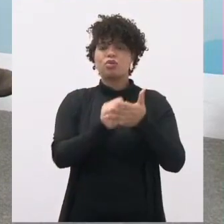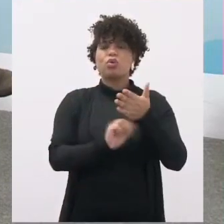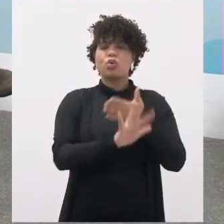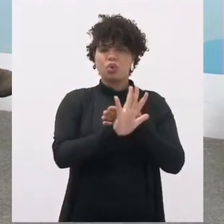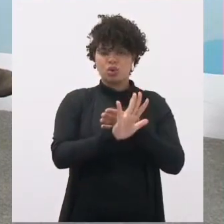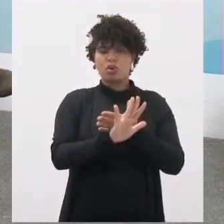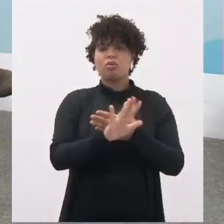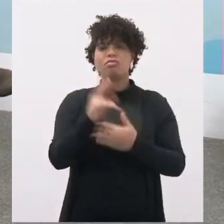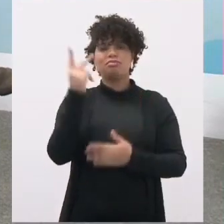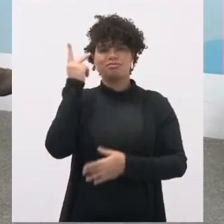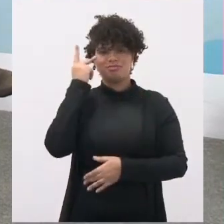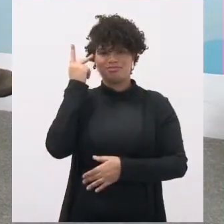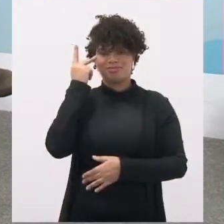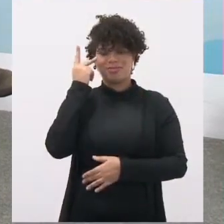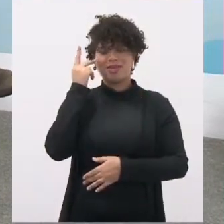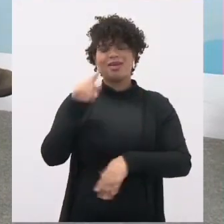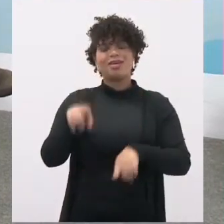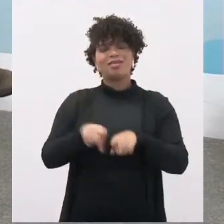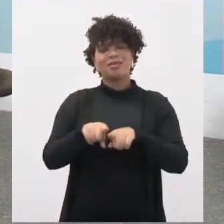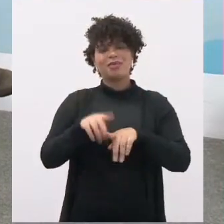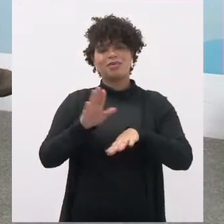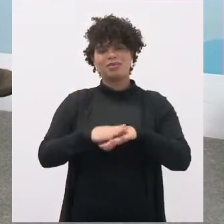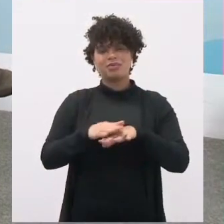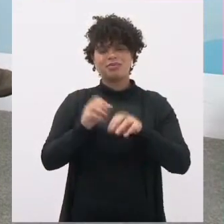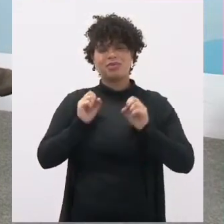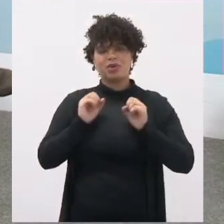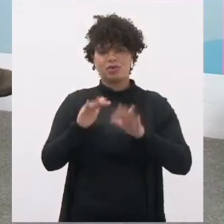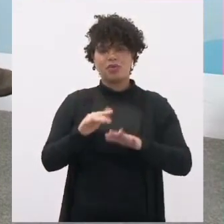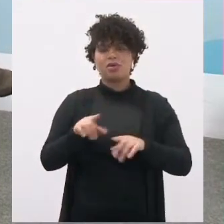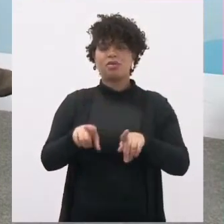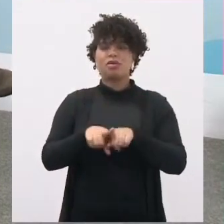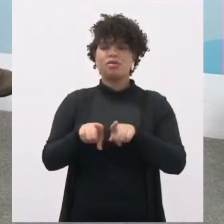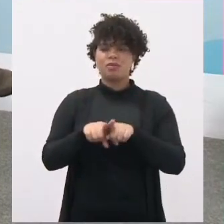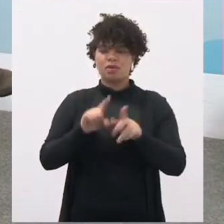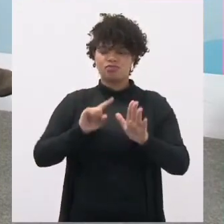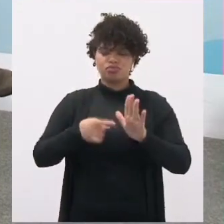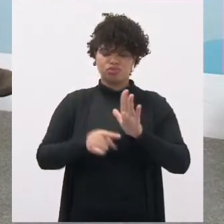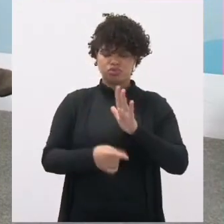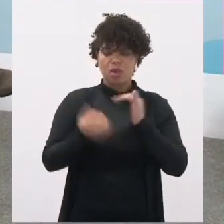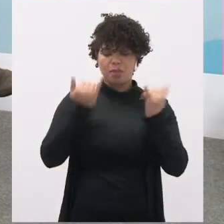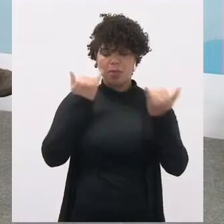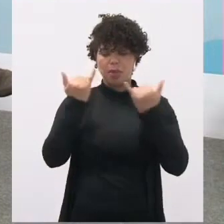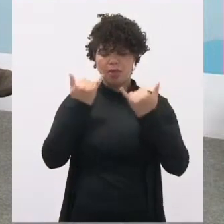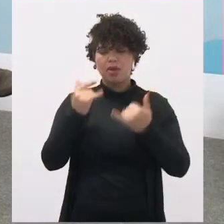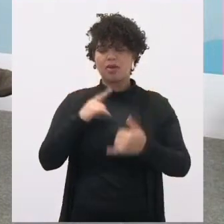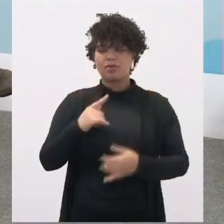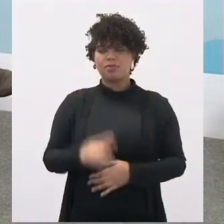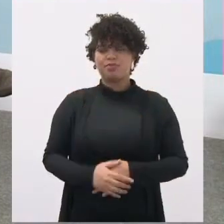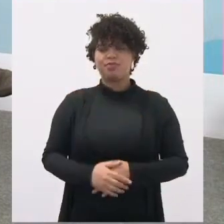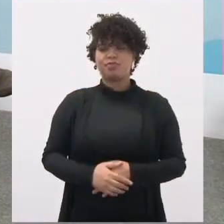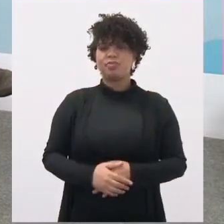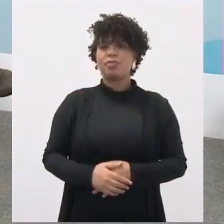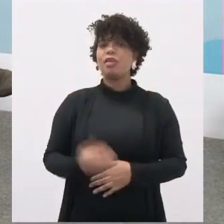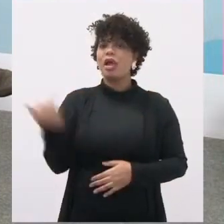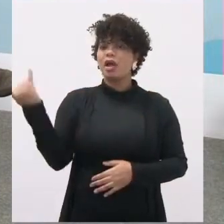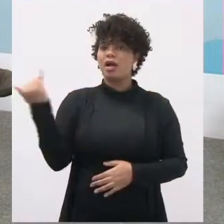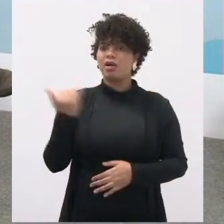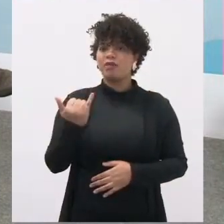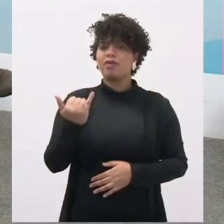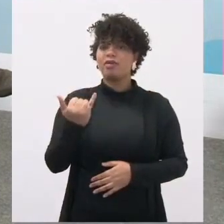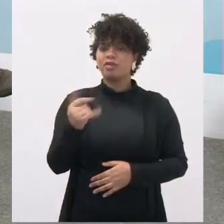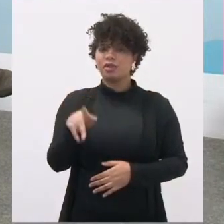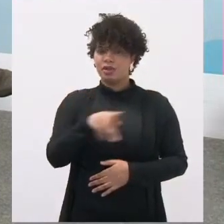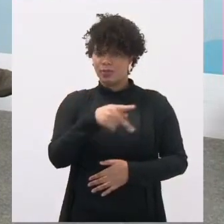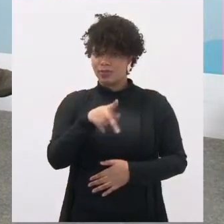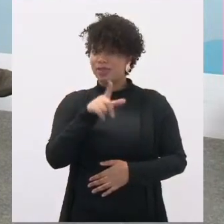depois nas ações de formação geral e aprofundamento. Isso são formações futuras. Avisa aí o coleguinha, né, que agora a gente